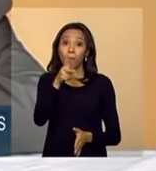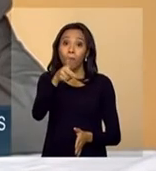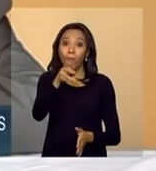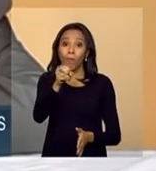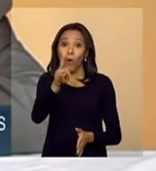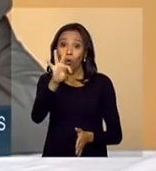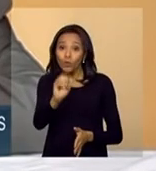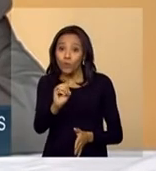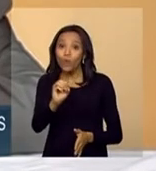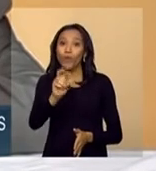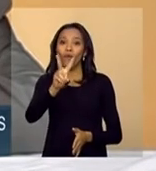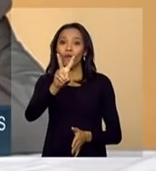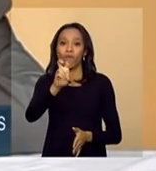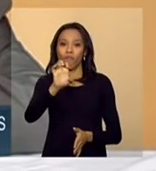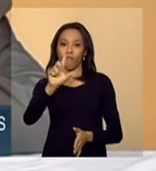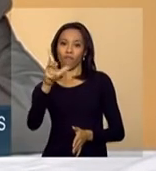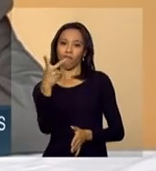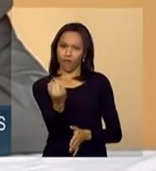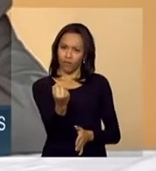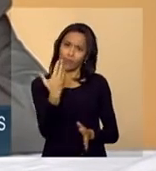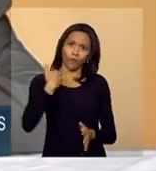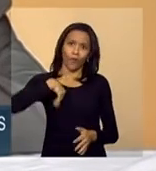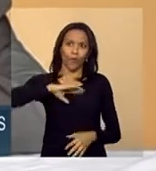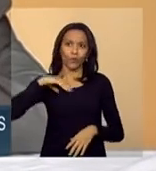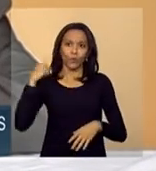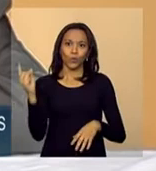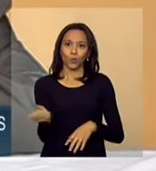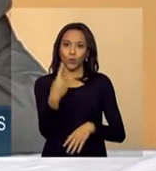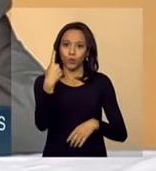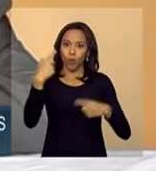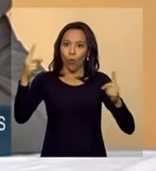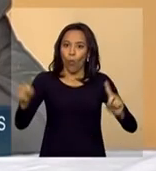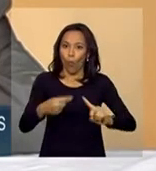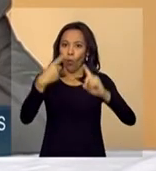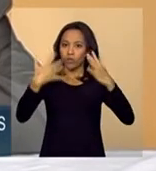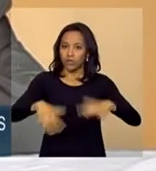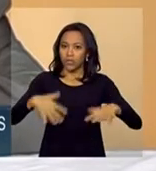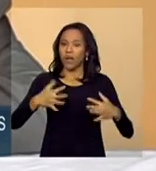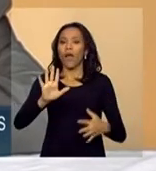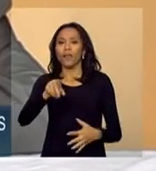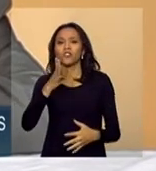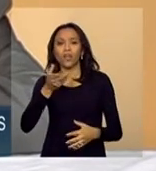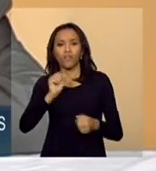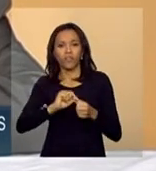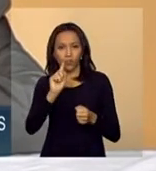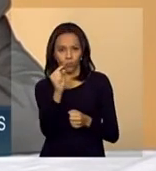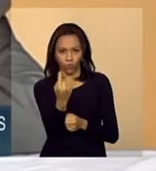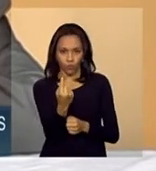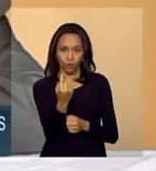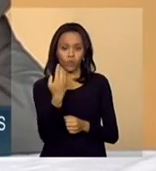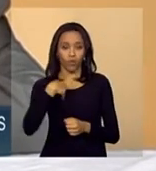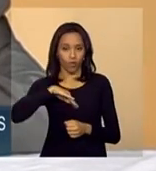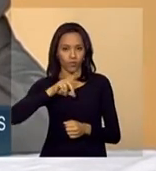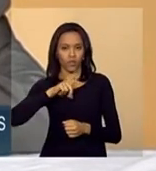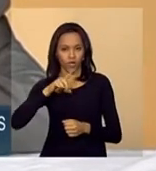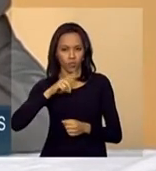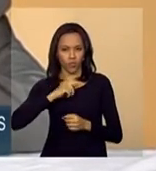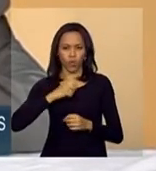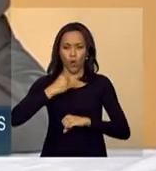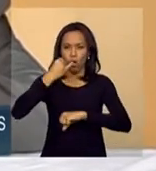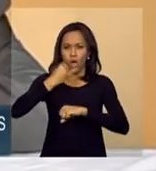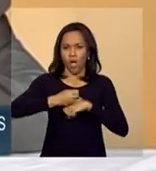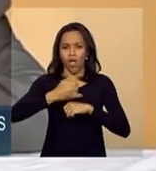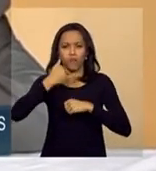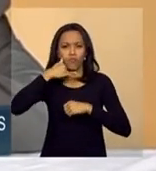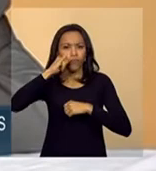é a nossa única grande desafio, que já, na verdade, já foi feito, que é o Leão de Tucuruí. Nós temos um par de fibra ótica no Leão de Tucuruí,